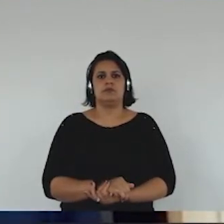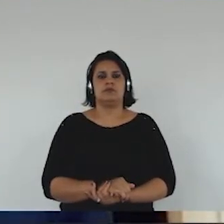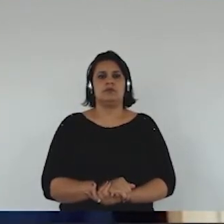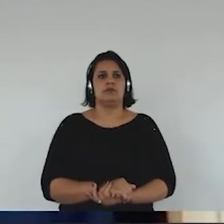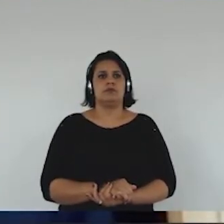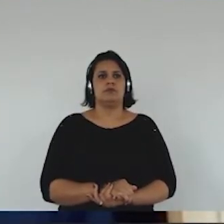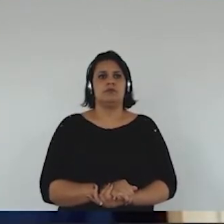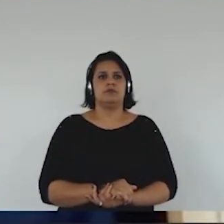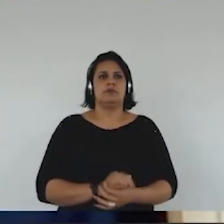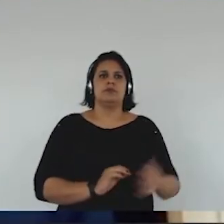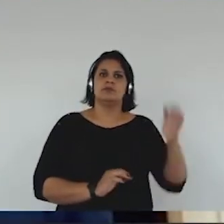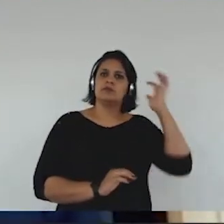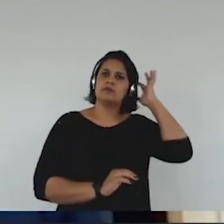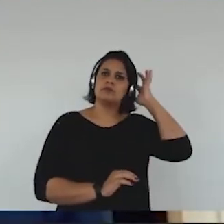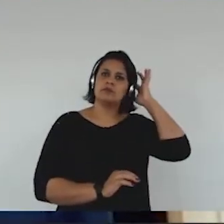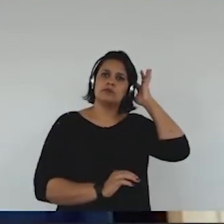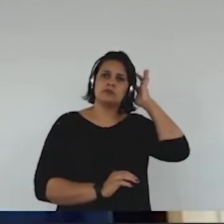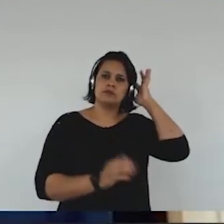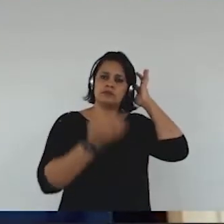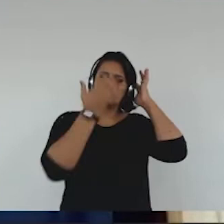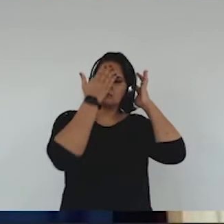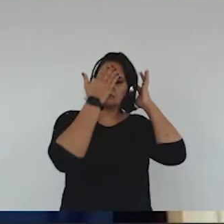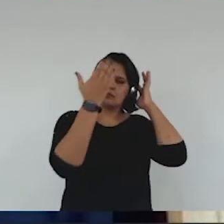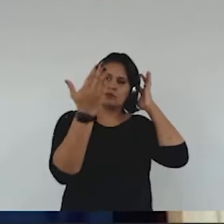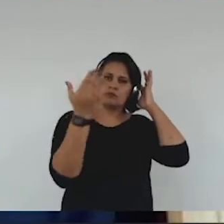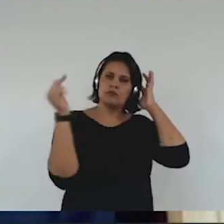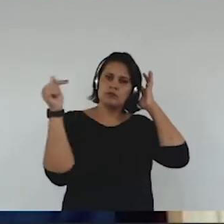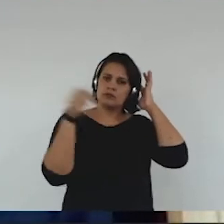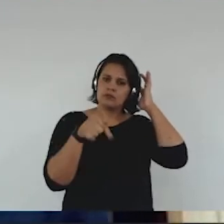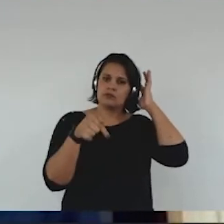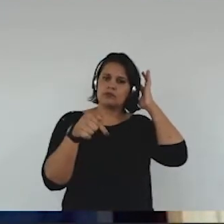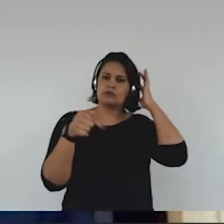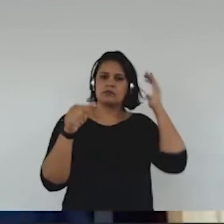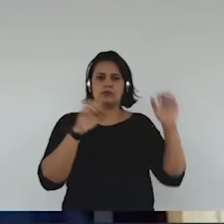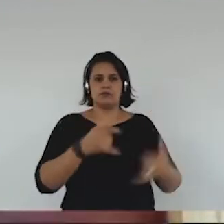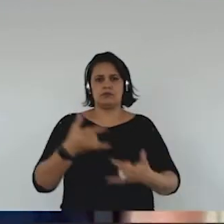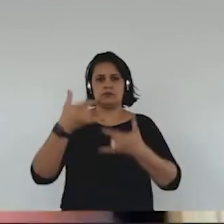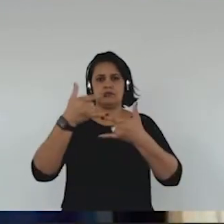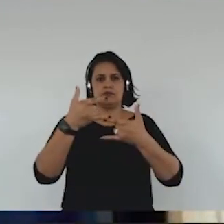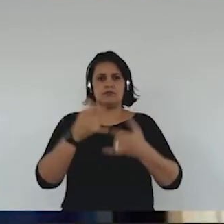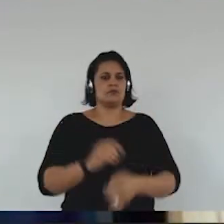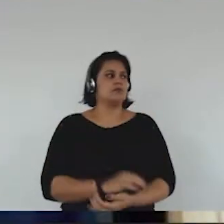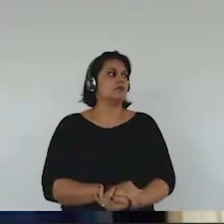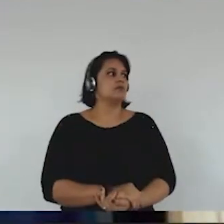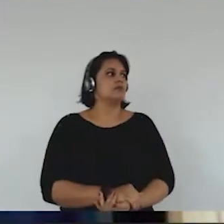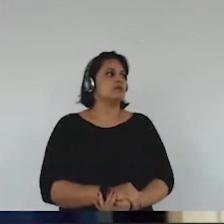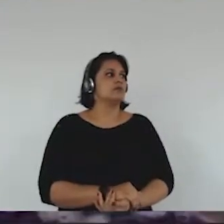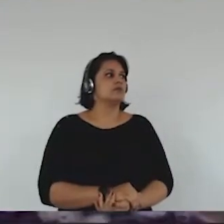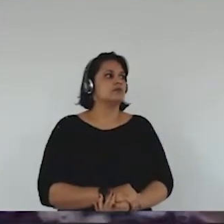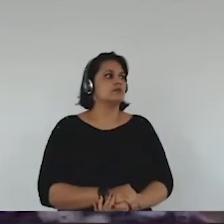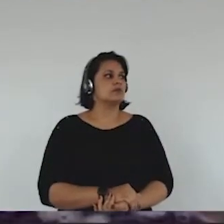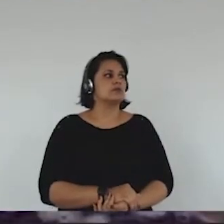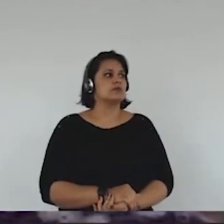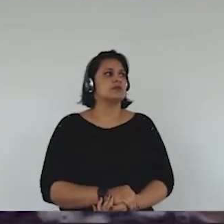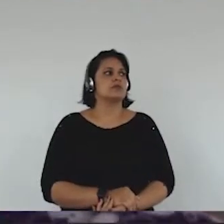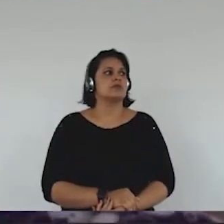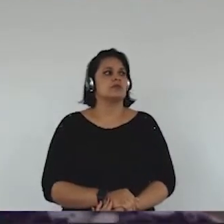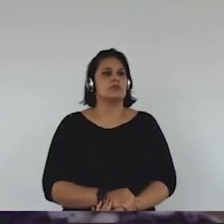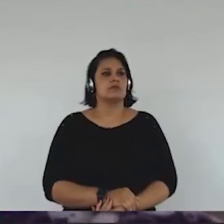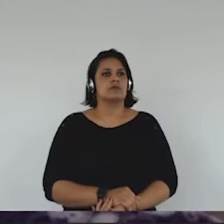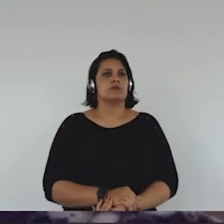desde logo já agradeço demais em nome da OAB Nacional a presença em nosso painel. Com a palavra, doutora, muito obrigado.